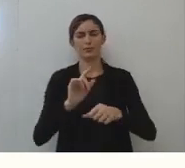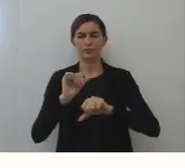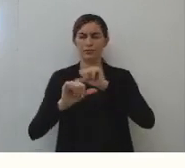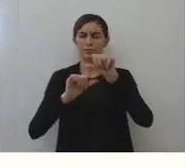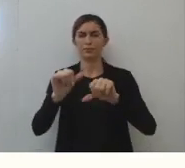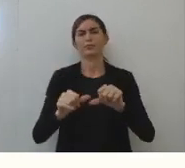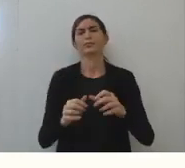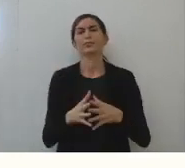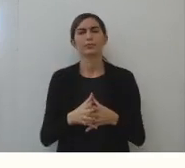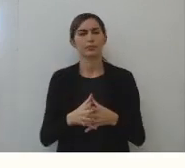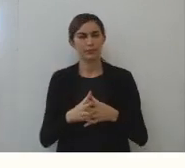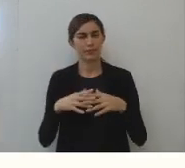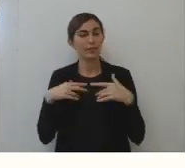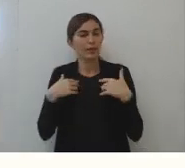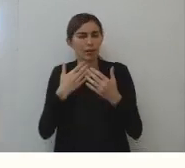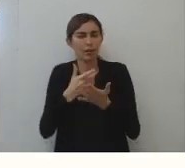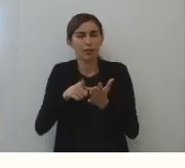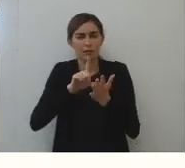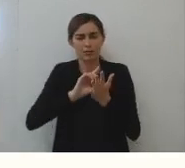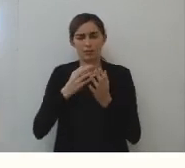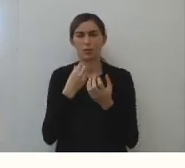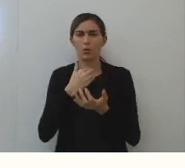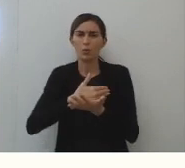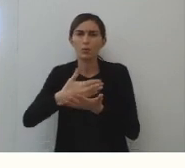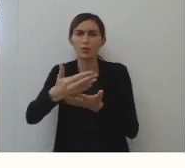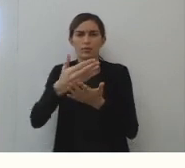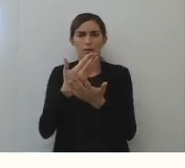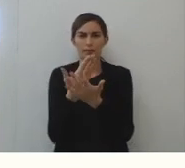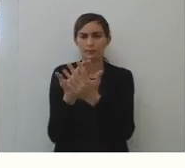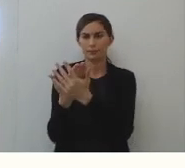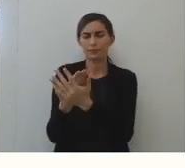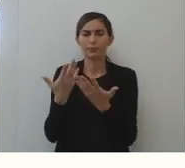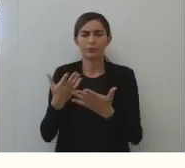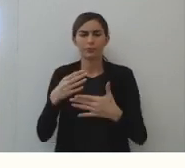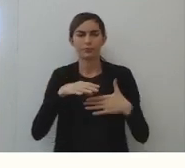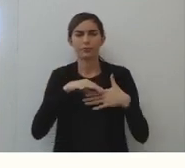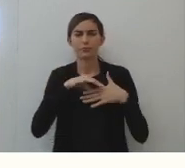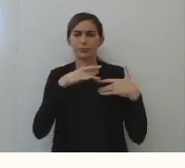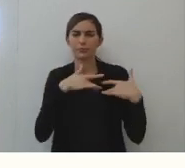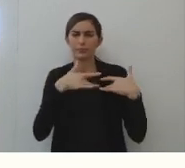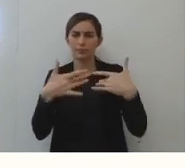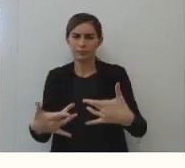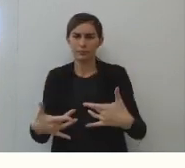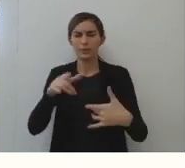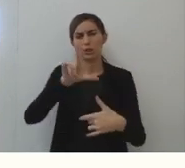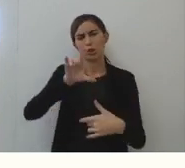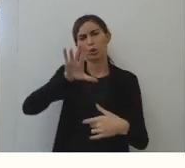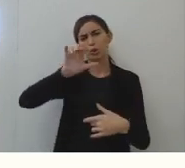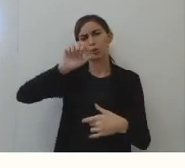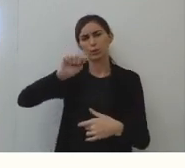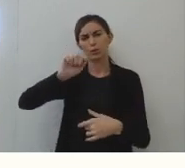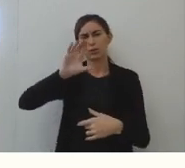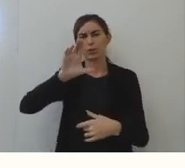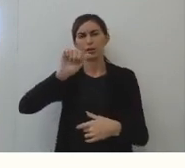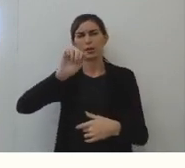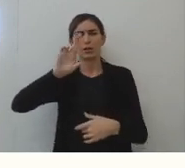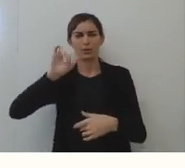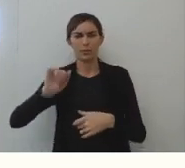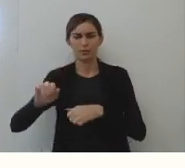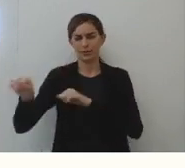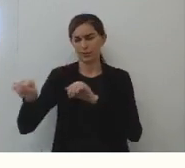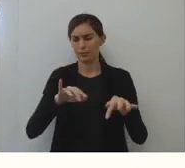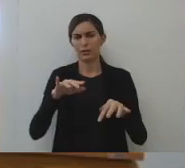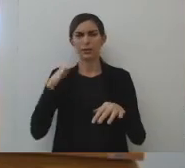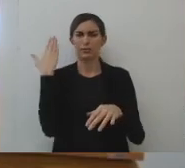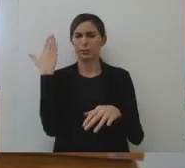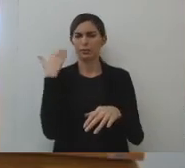Antes da gente começar essa aula, eu queria dedicar essa aula de hoje, certo? A professora Lúcia Cabral, ela nos deixou na semana passada,